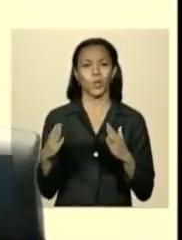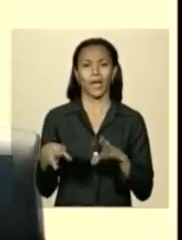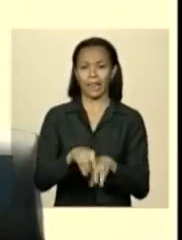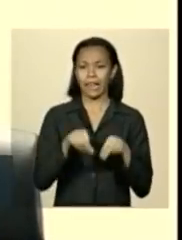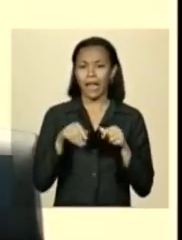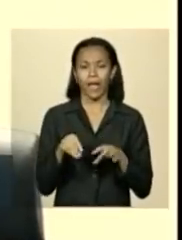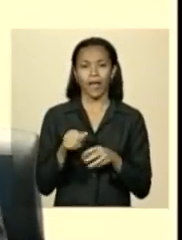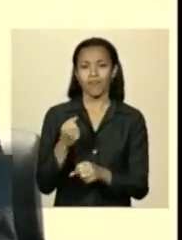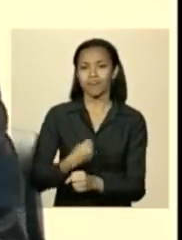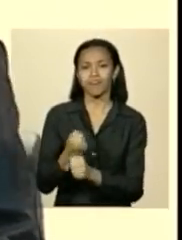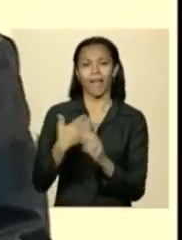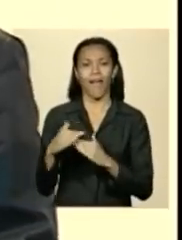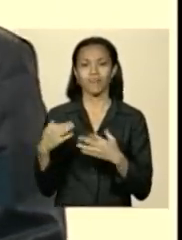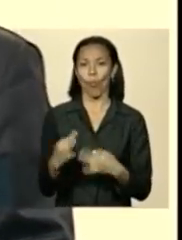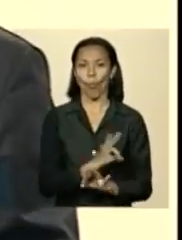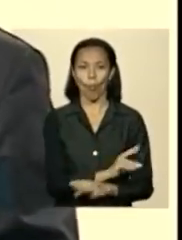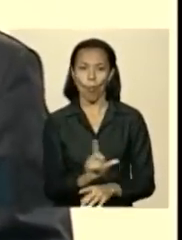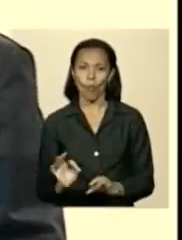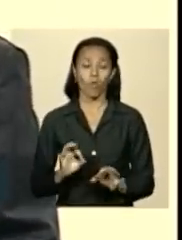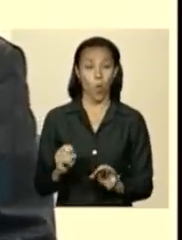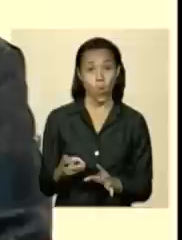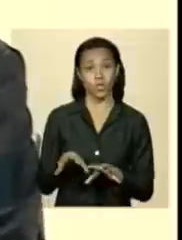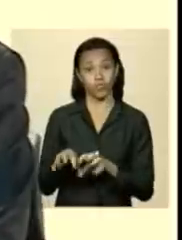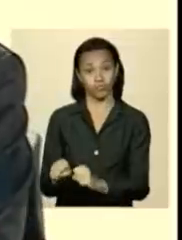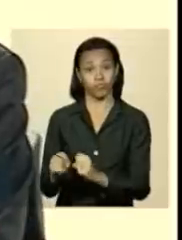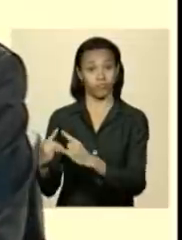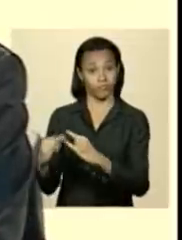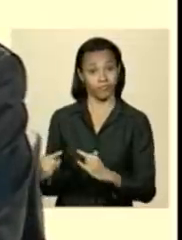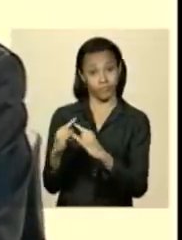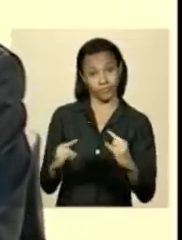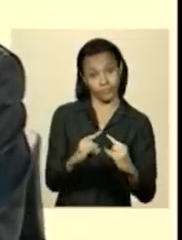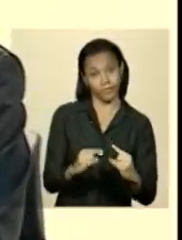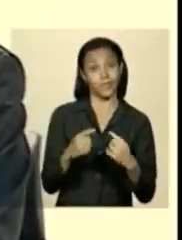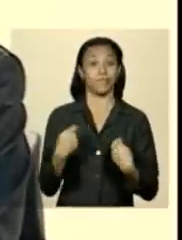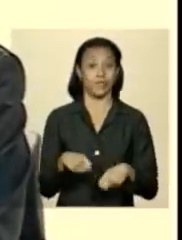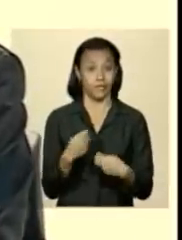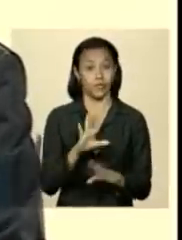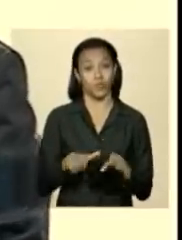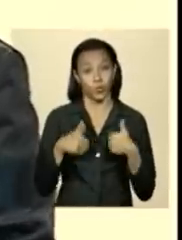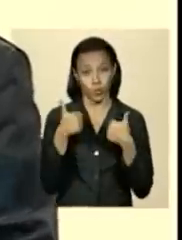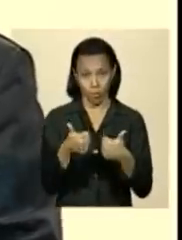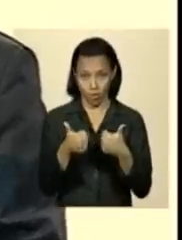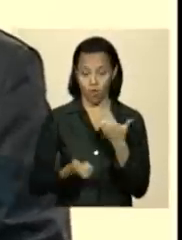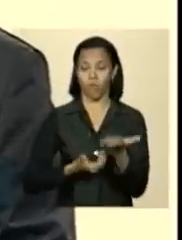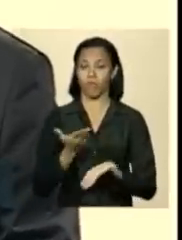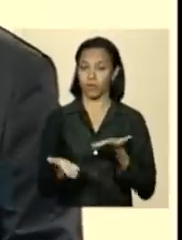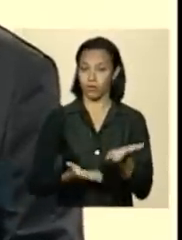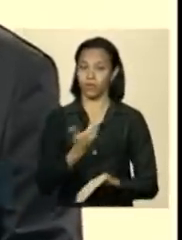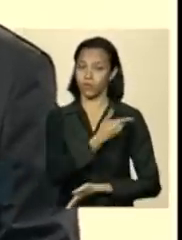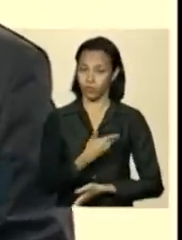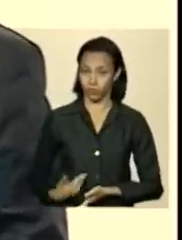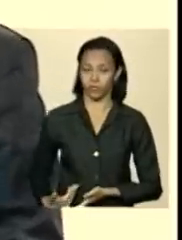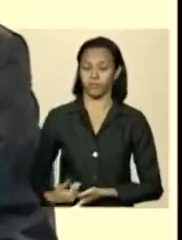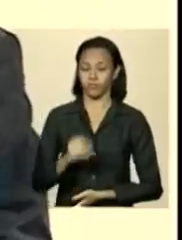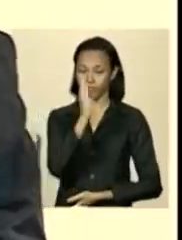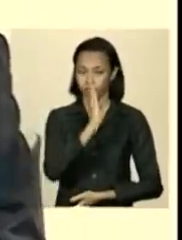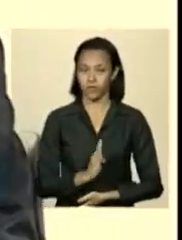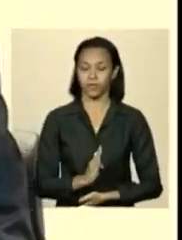tem pouca terra ou que está assentada e precisa de um melhor atendimento por parte do estado